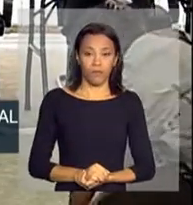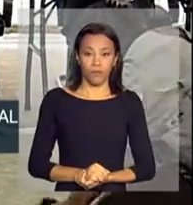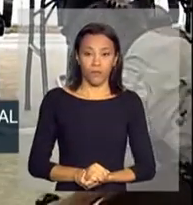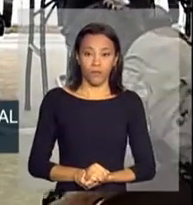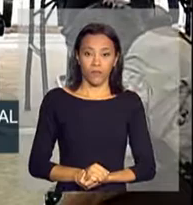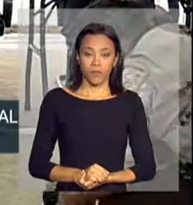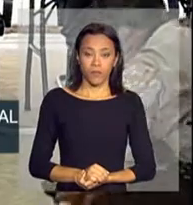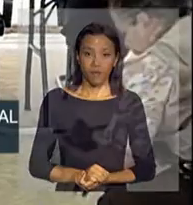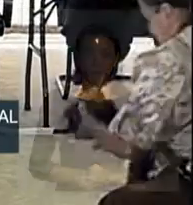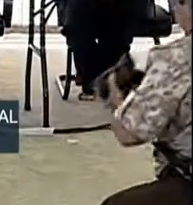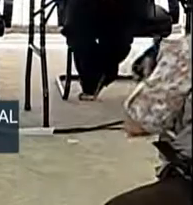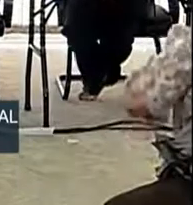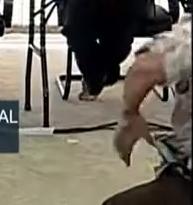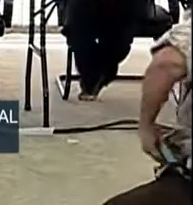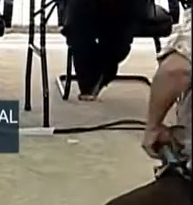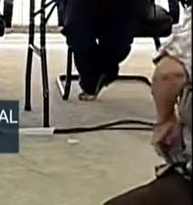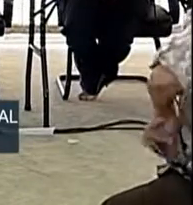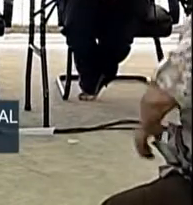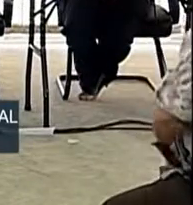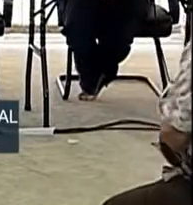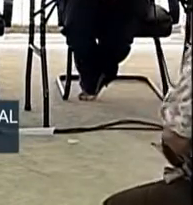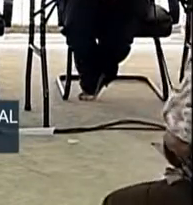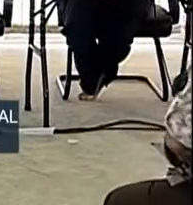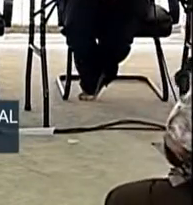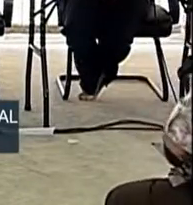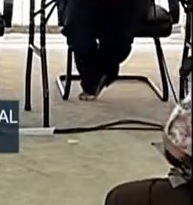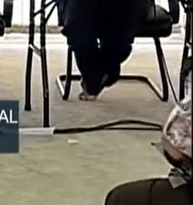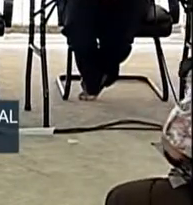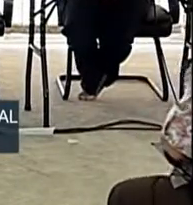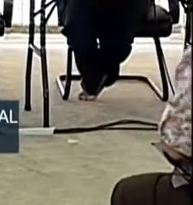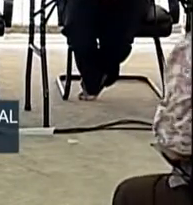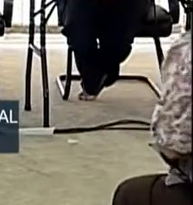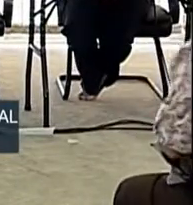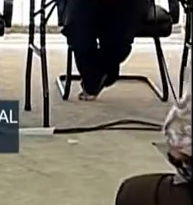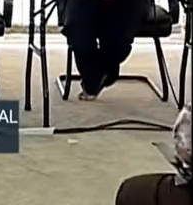E aí é